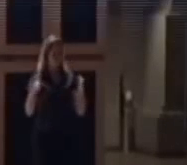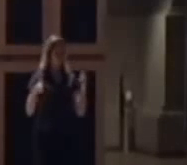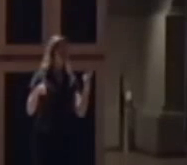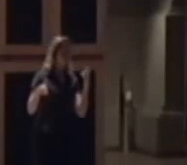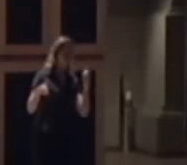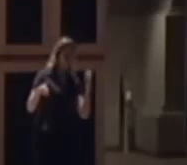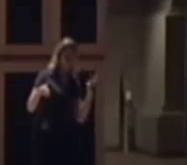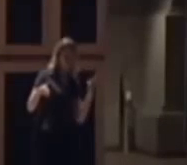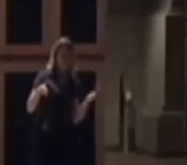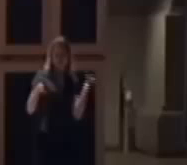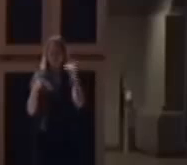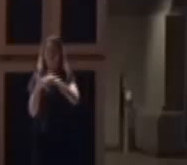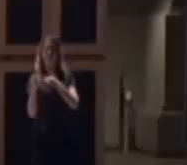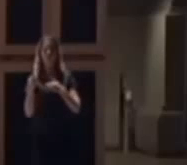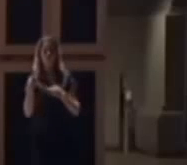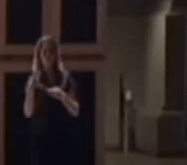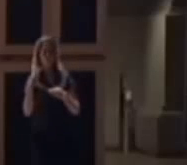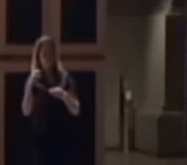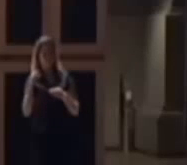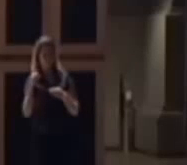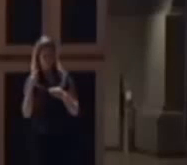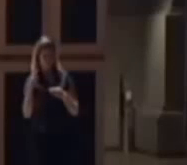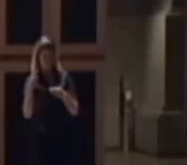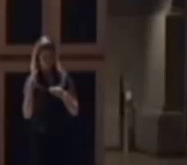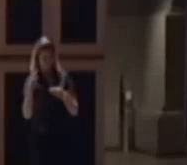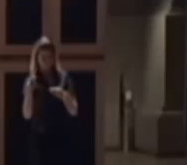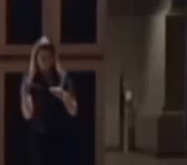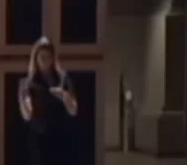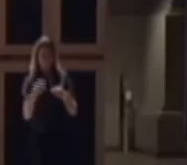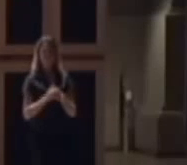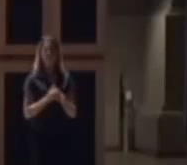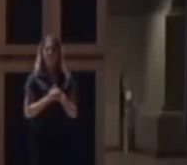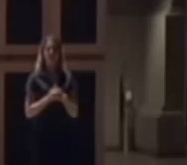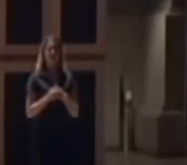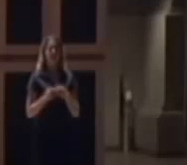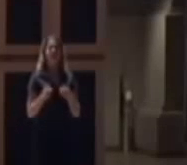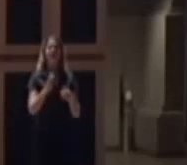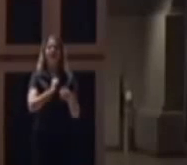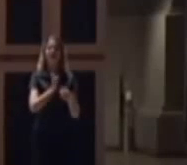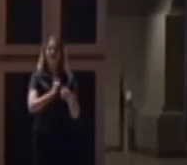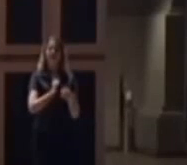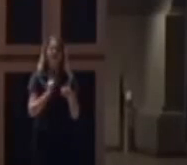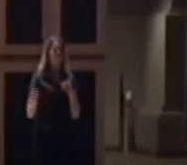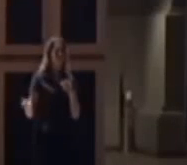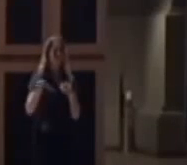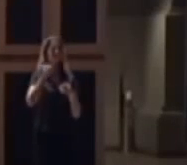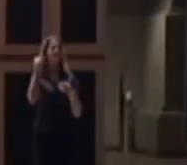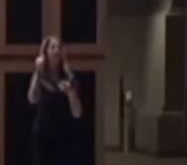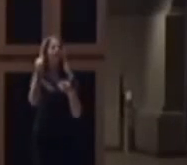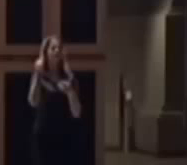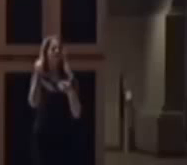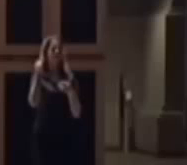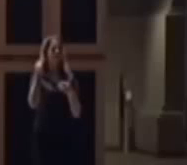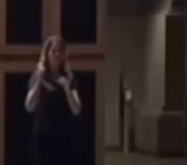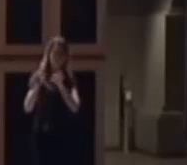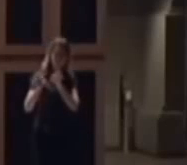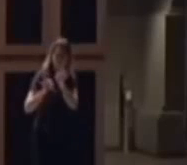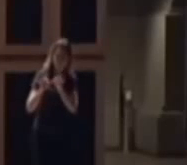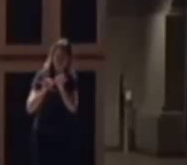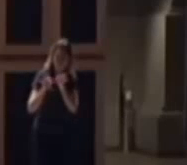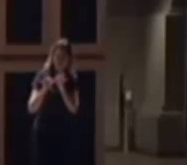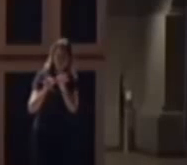2006, foi implantado o choque de gestão, que trabalha com alguns critérios primordiais. Primeiro, o ajuste